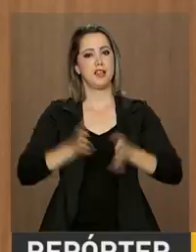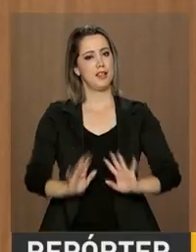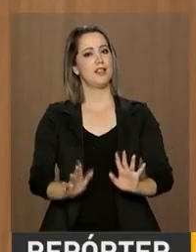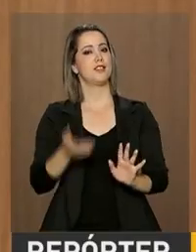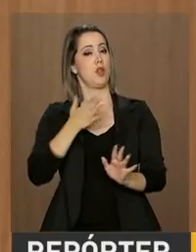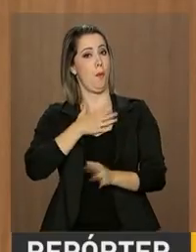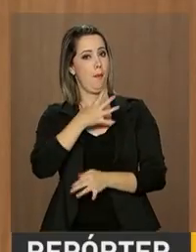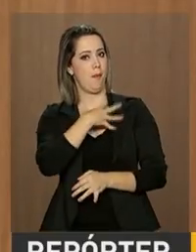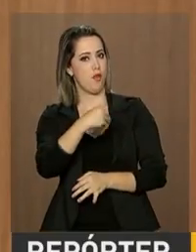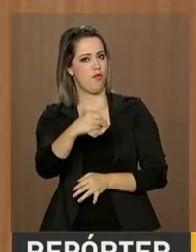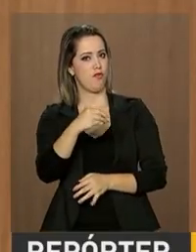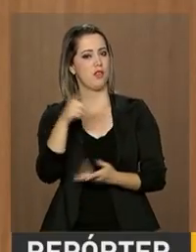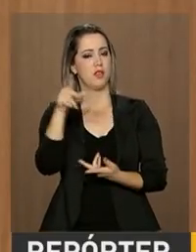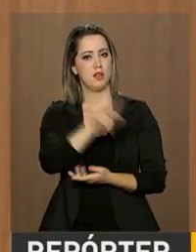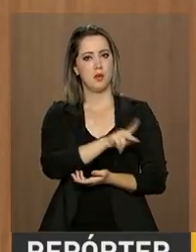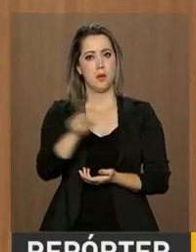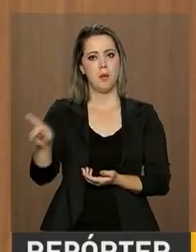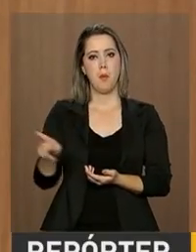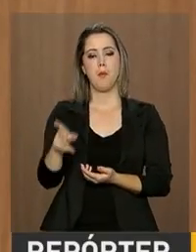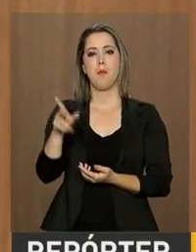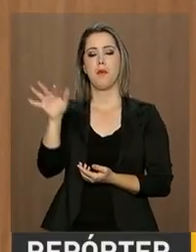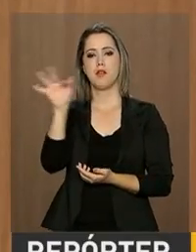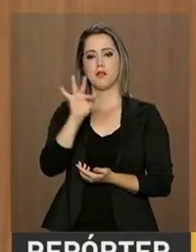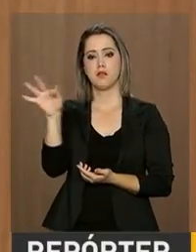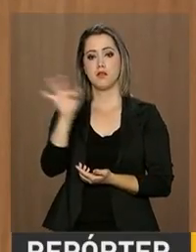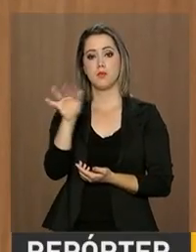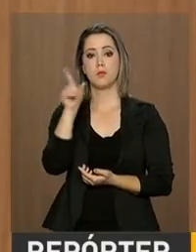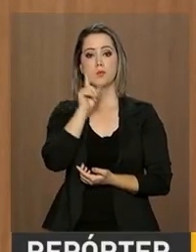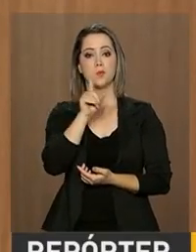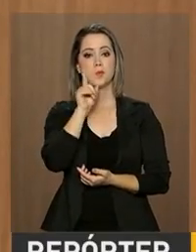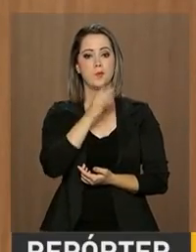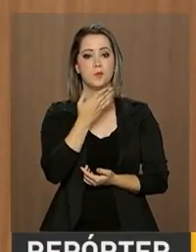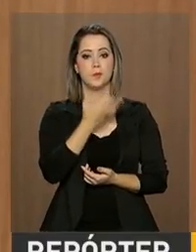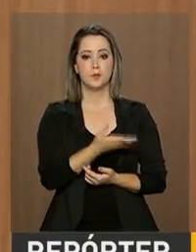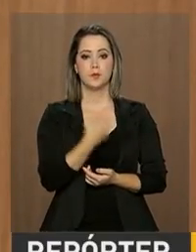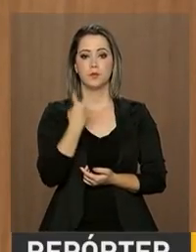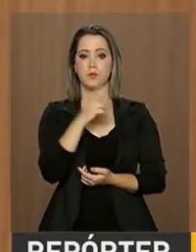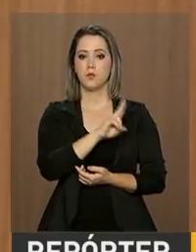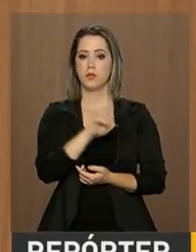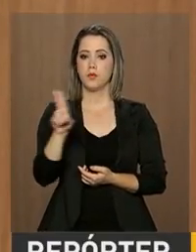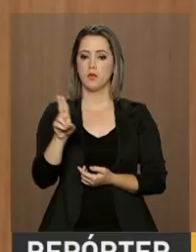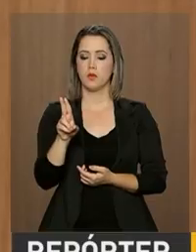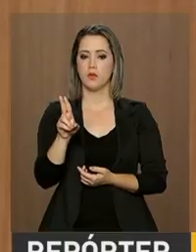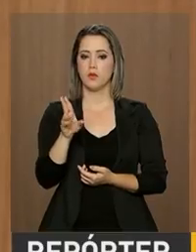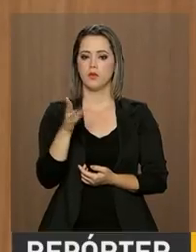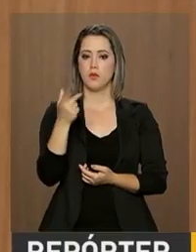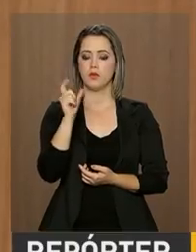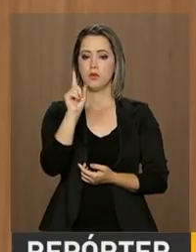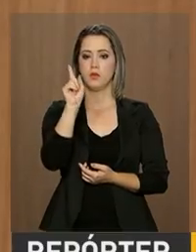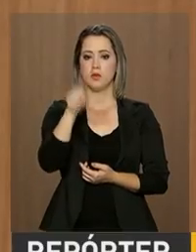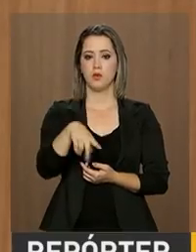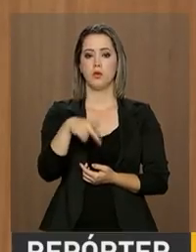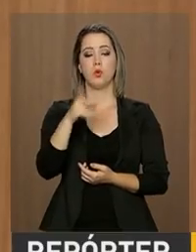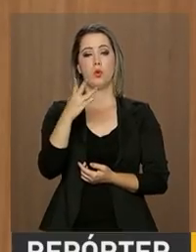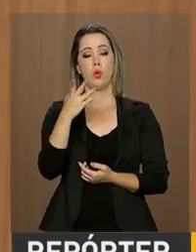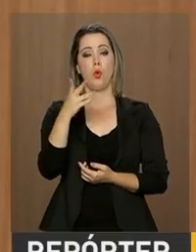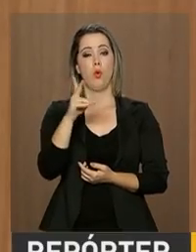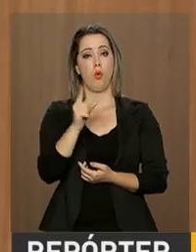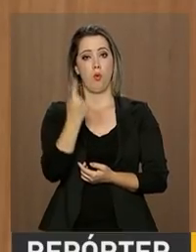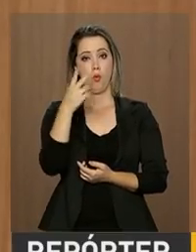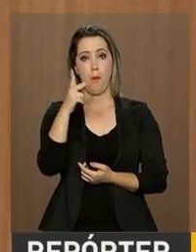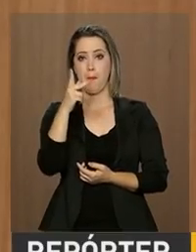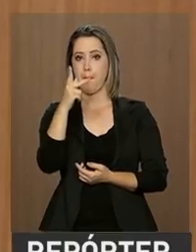agora presidente de uma faculdade nos estados unidos o nome do meio paulo